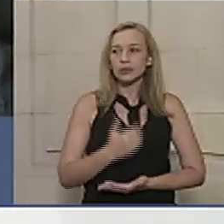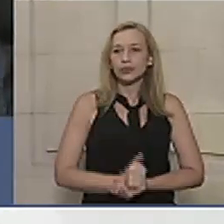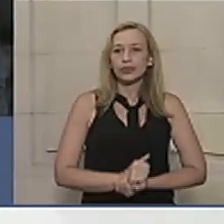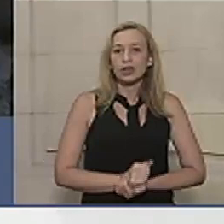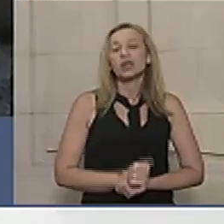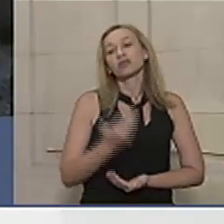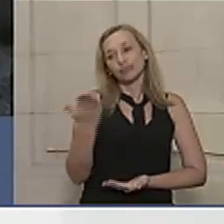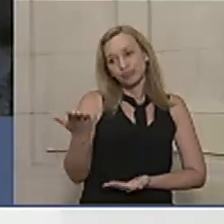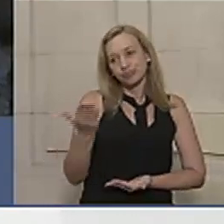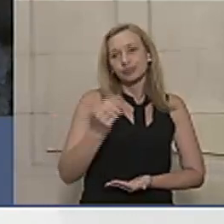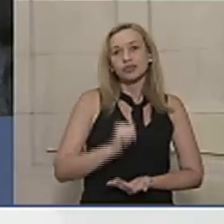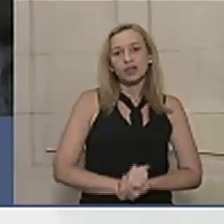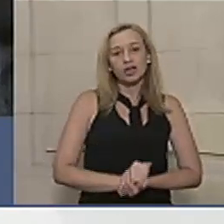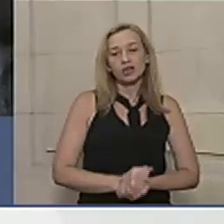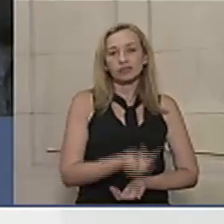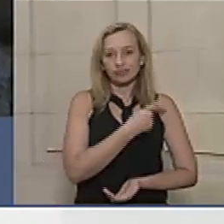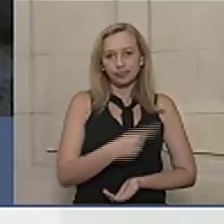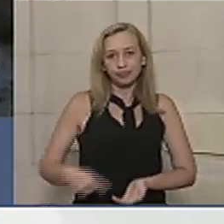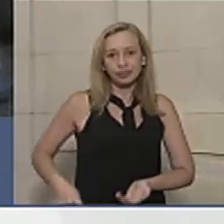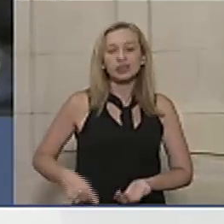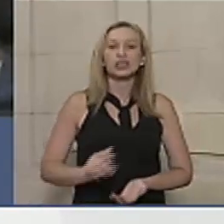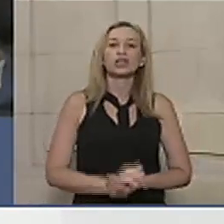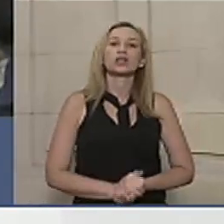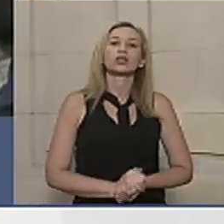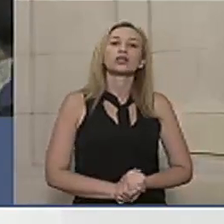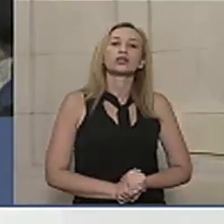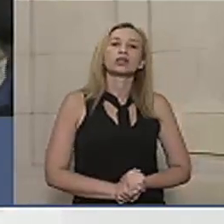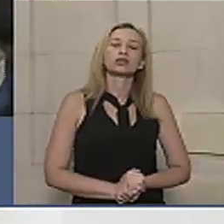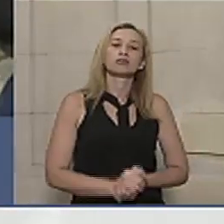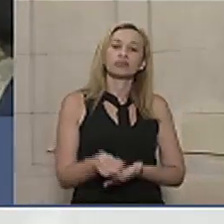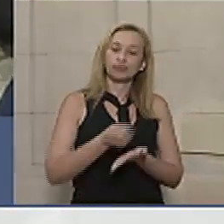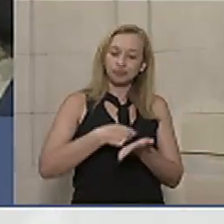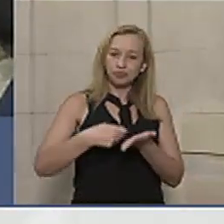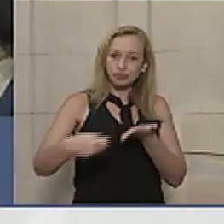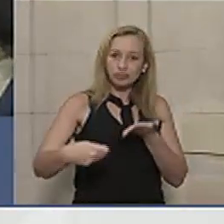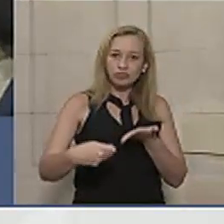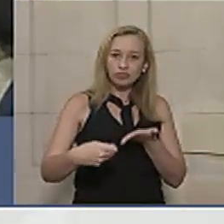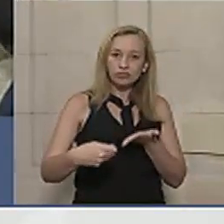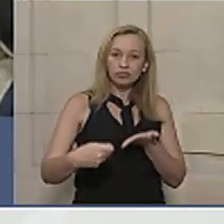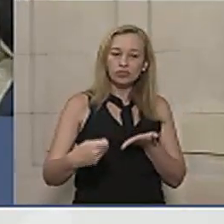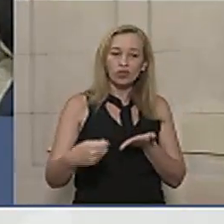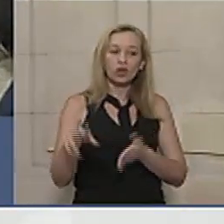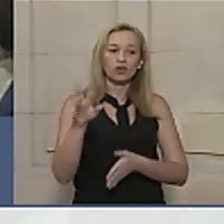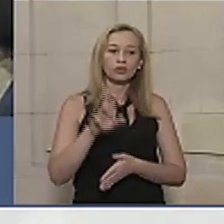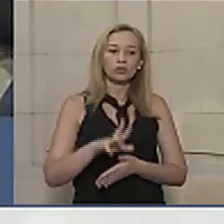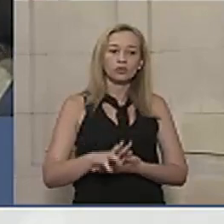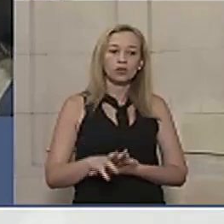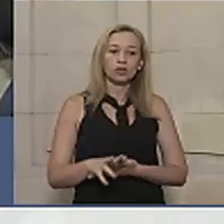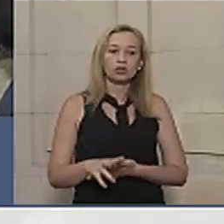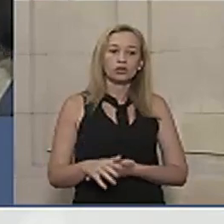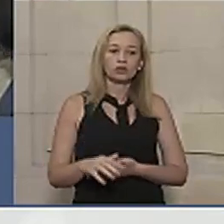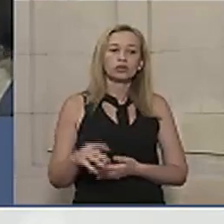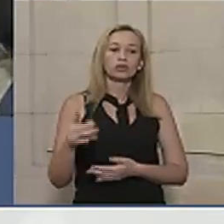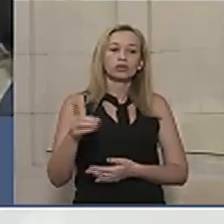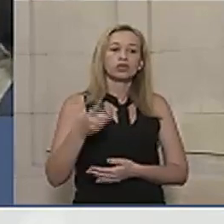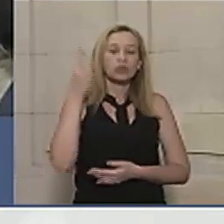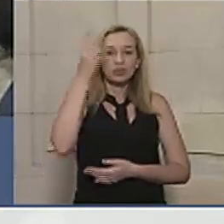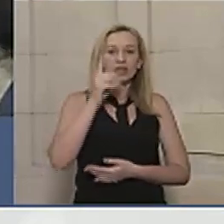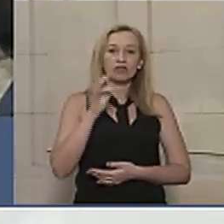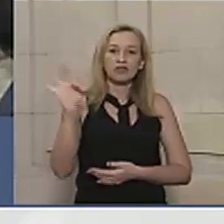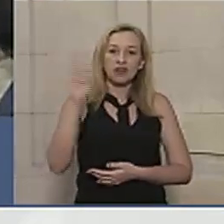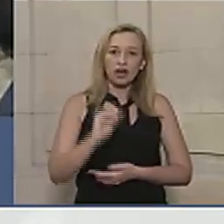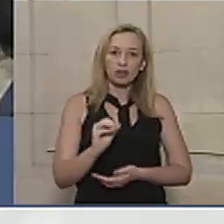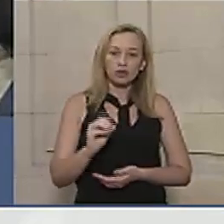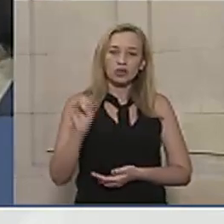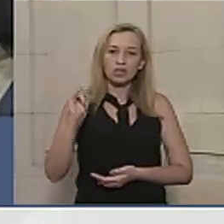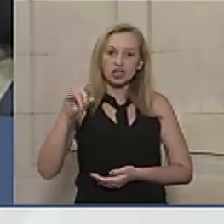que Vossa Excelência registrasse coautoria para o nobre deputado Fábio Silva e